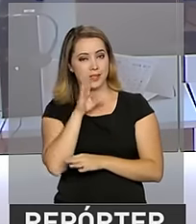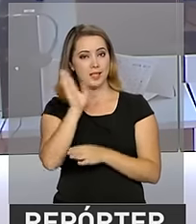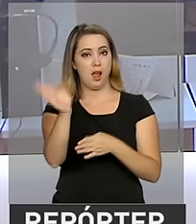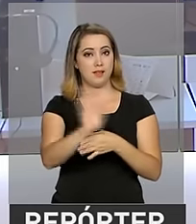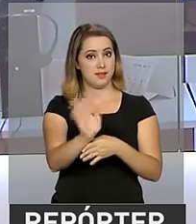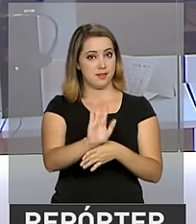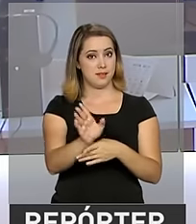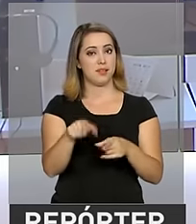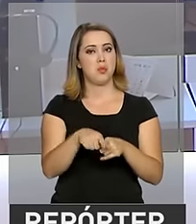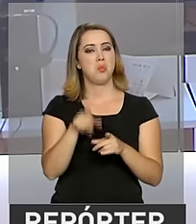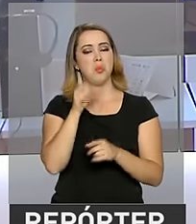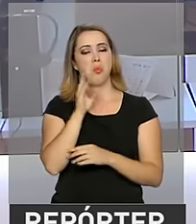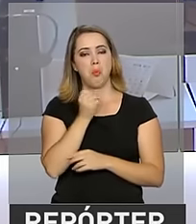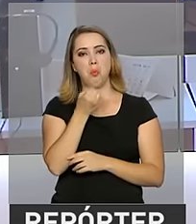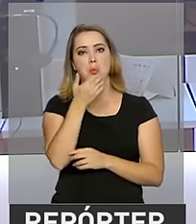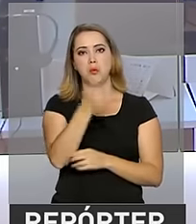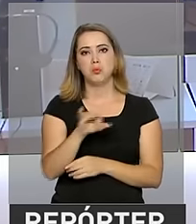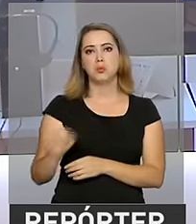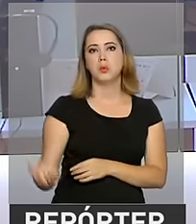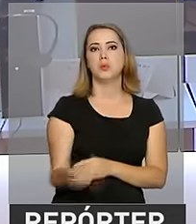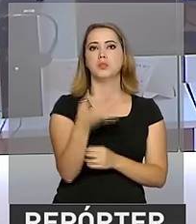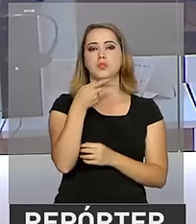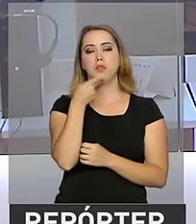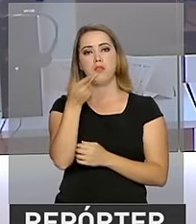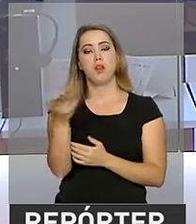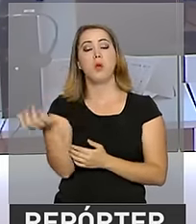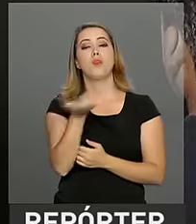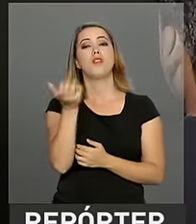para a juventude dizer o que quer e o que pensa.